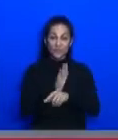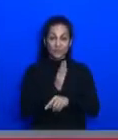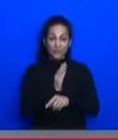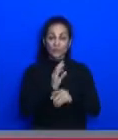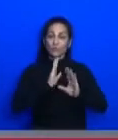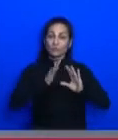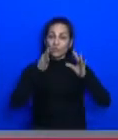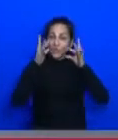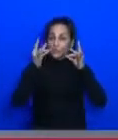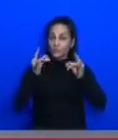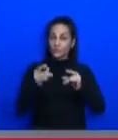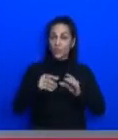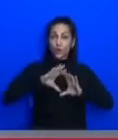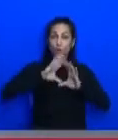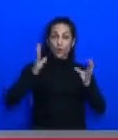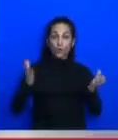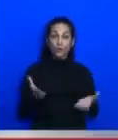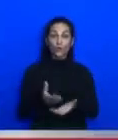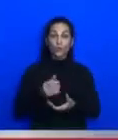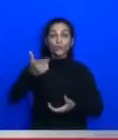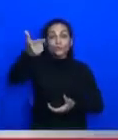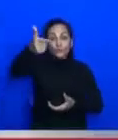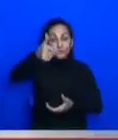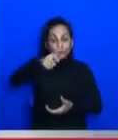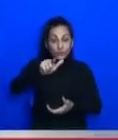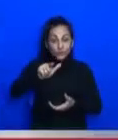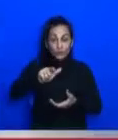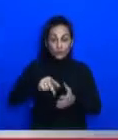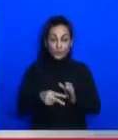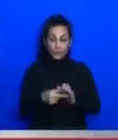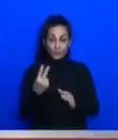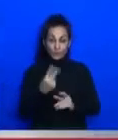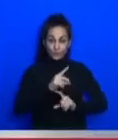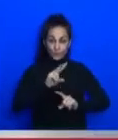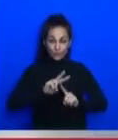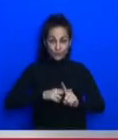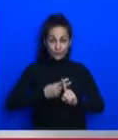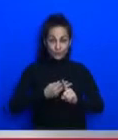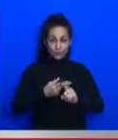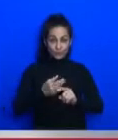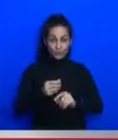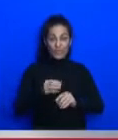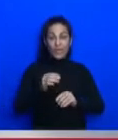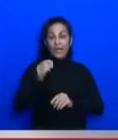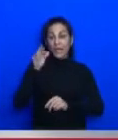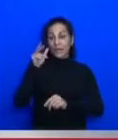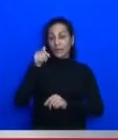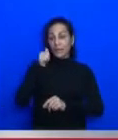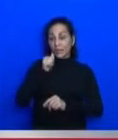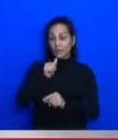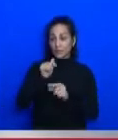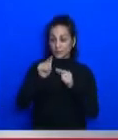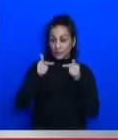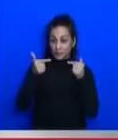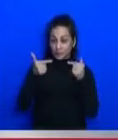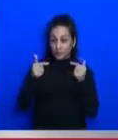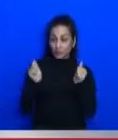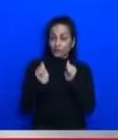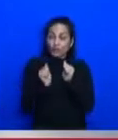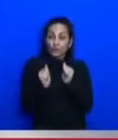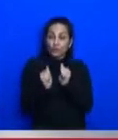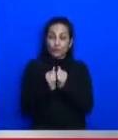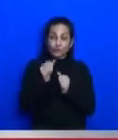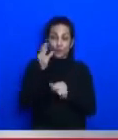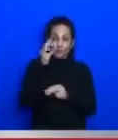validado, conforme explicamos, o globo agora será reabastecido para o segundo sorteio da dupla Sena. Ellen, nossa garota da sorte, a Sandra,